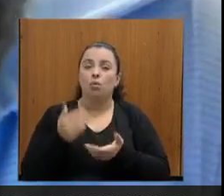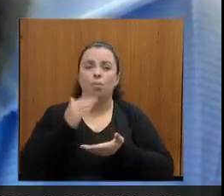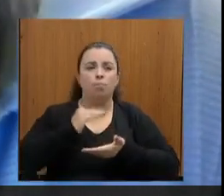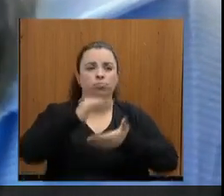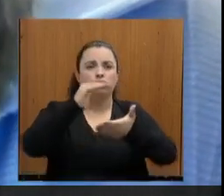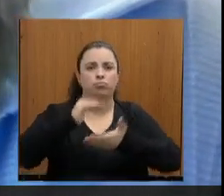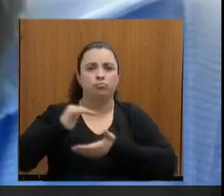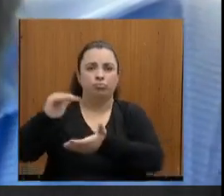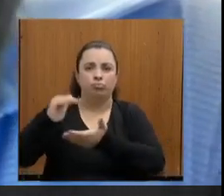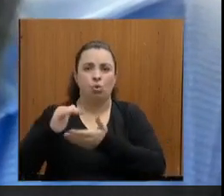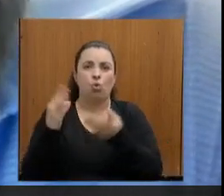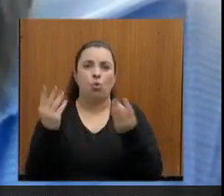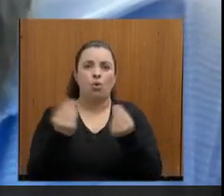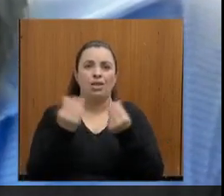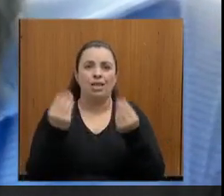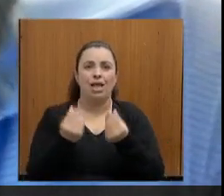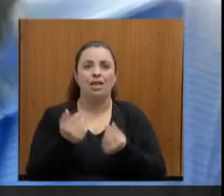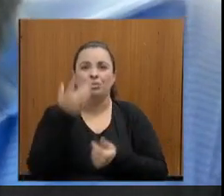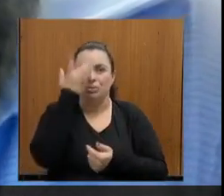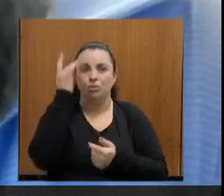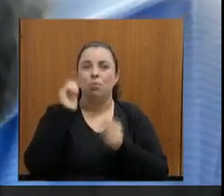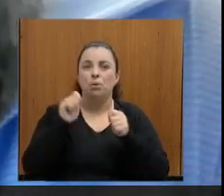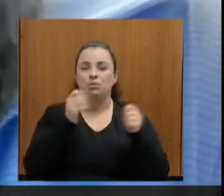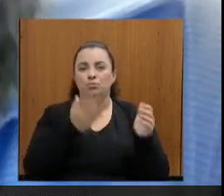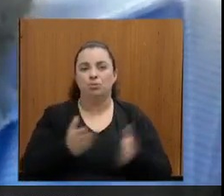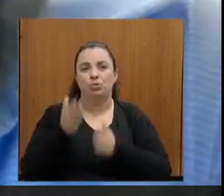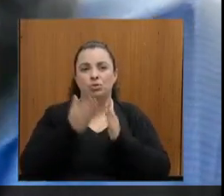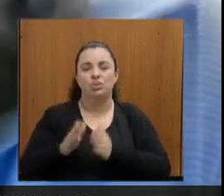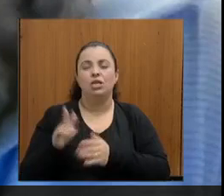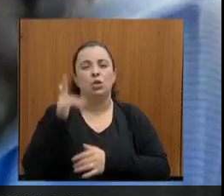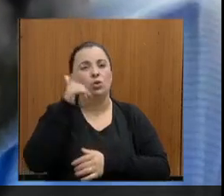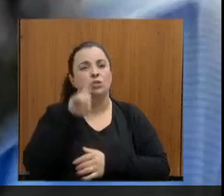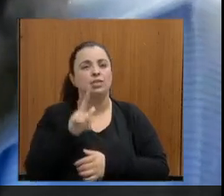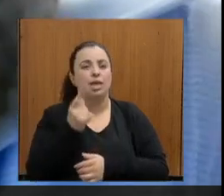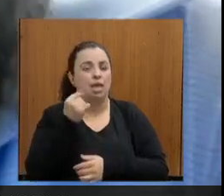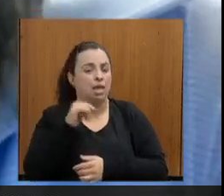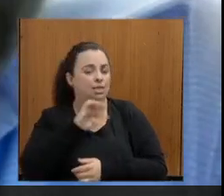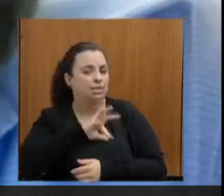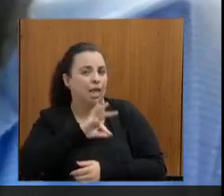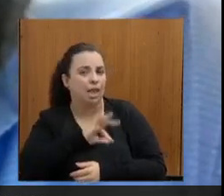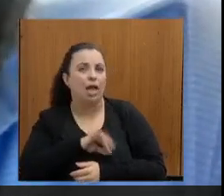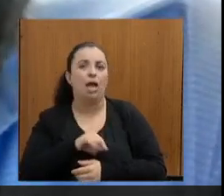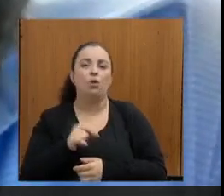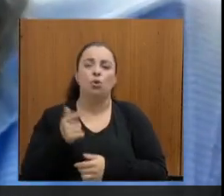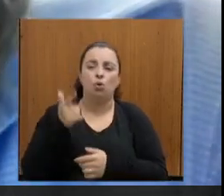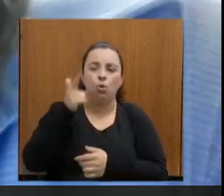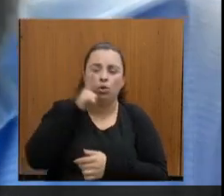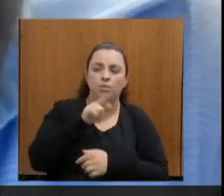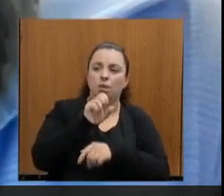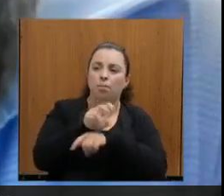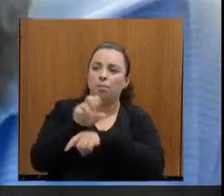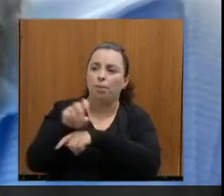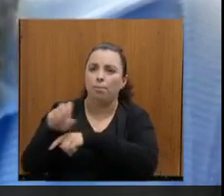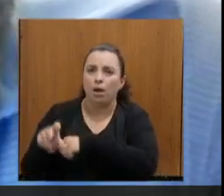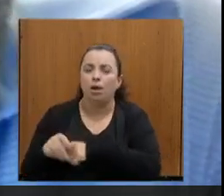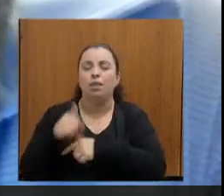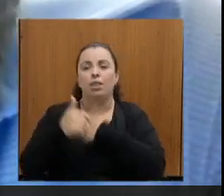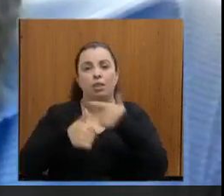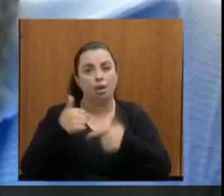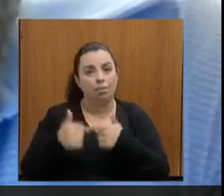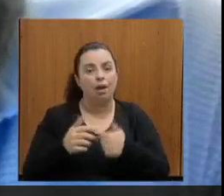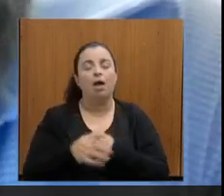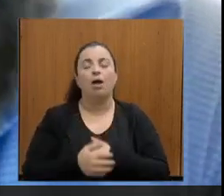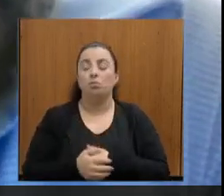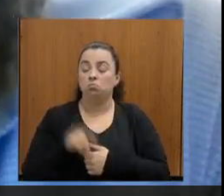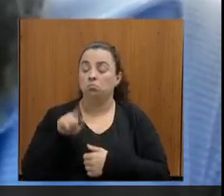possa produzir gerar renda gerar emprego que antes não tinham e esse tô tão importante no